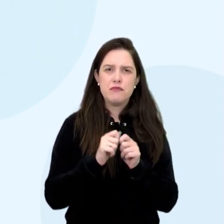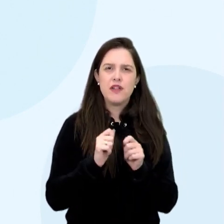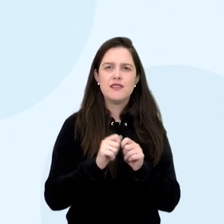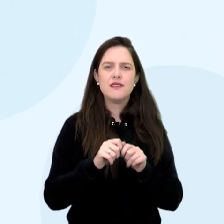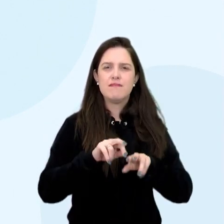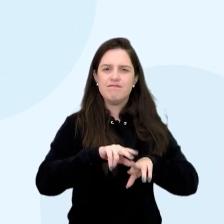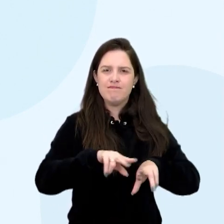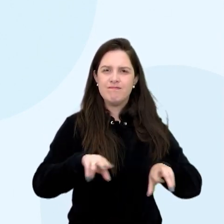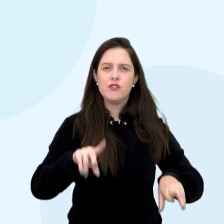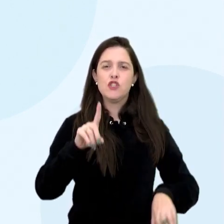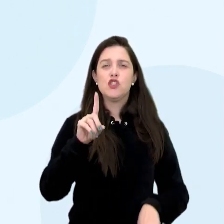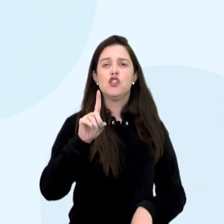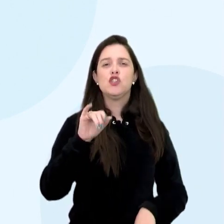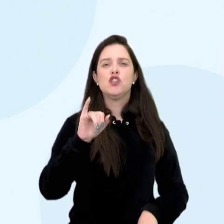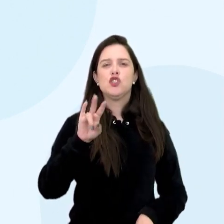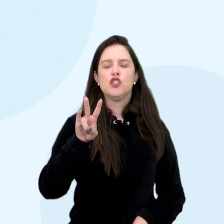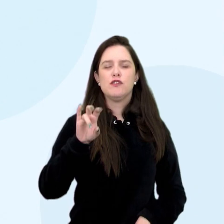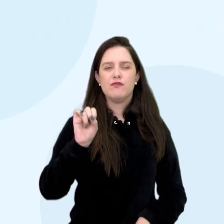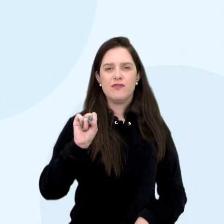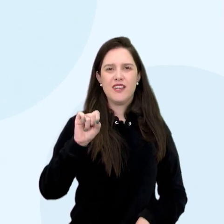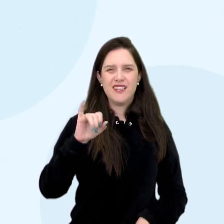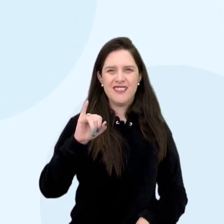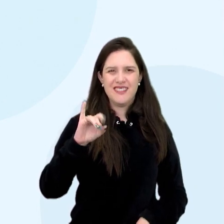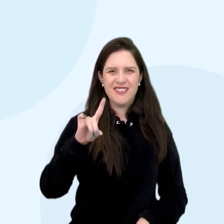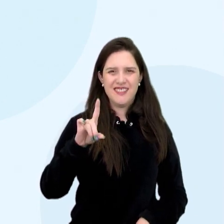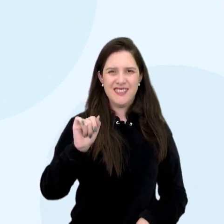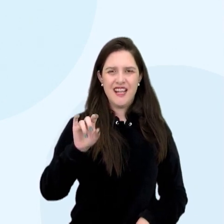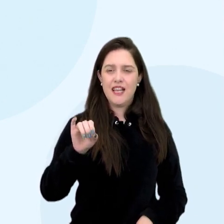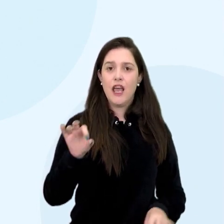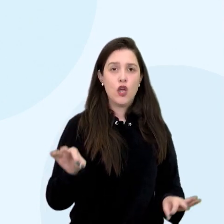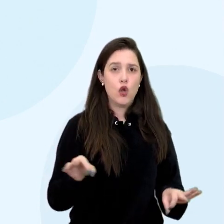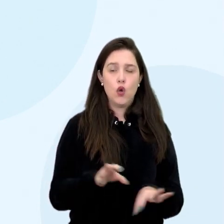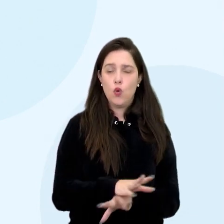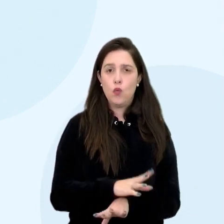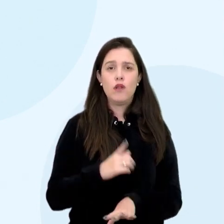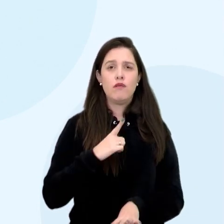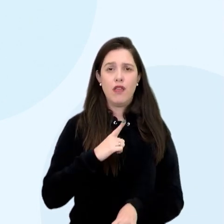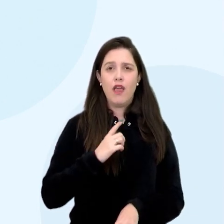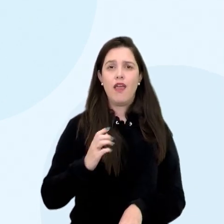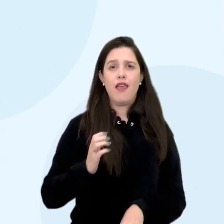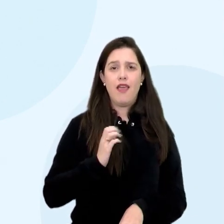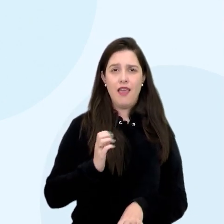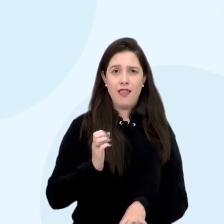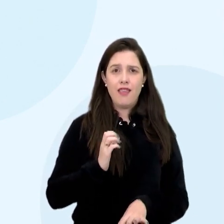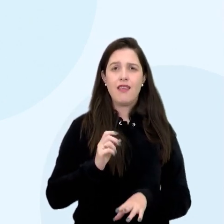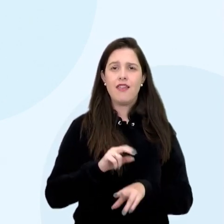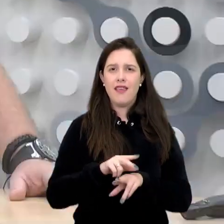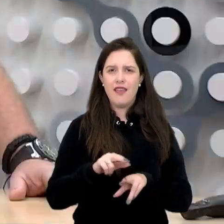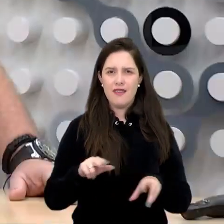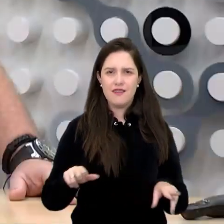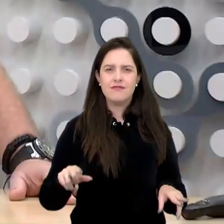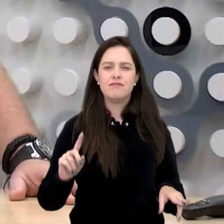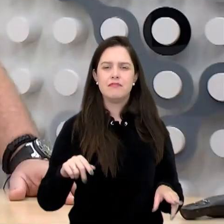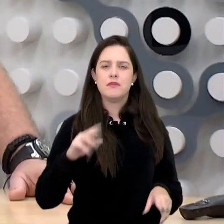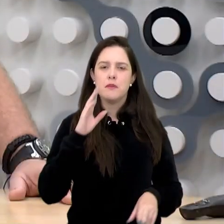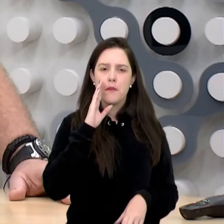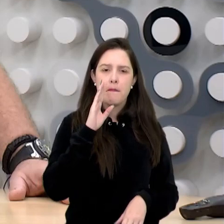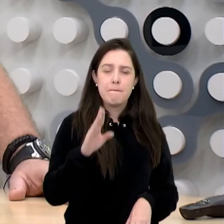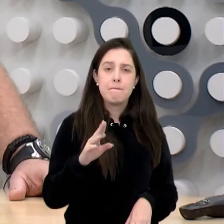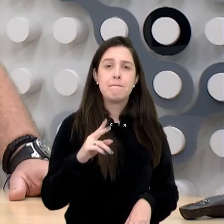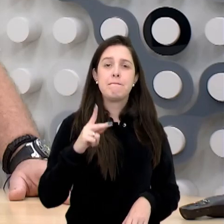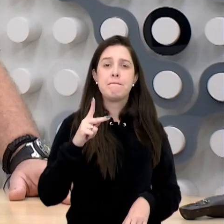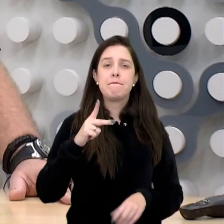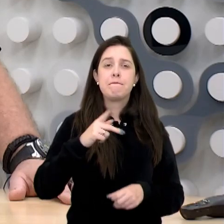sedimentares, né, e aí a gente conclui que o Brasil ele tem uma riqueza aí de combustíveis fósseis, né, principalmente aí o